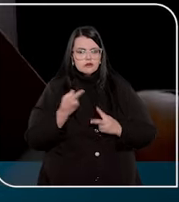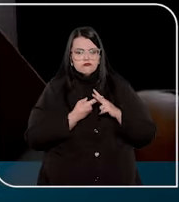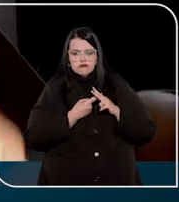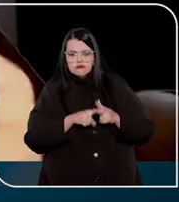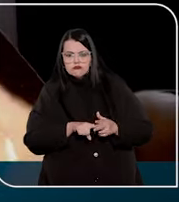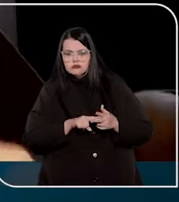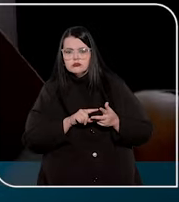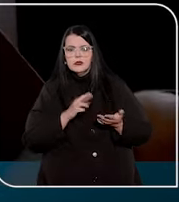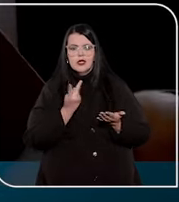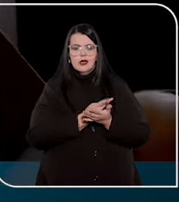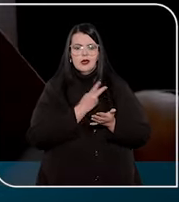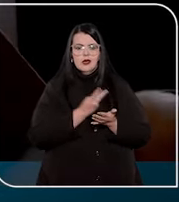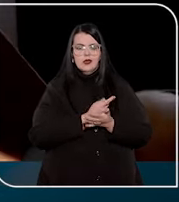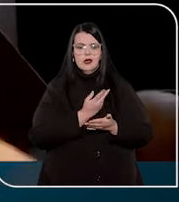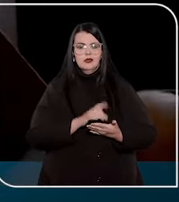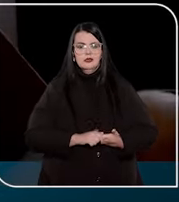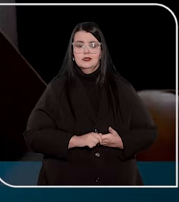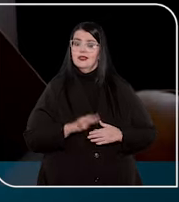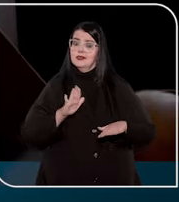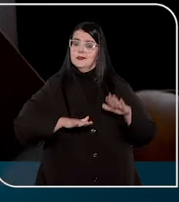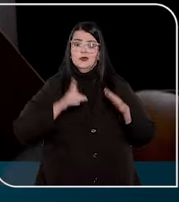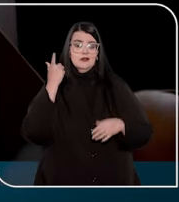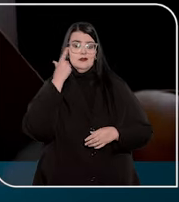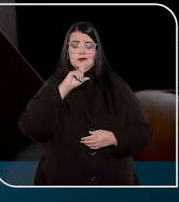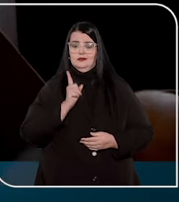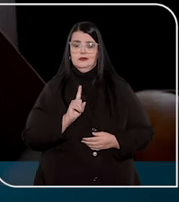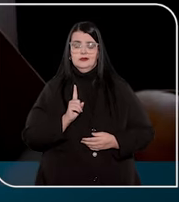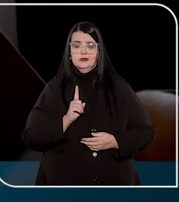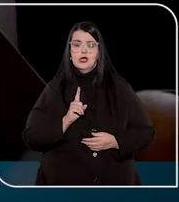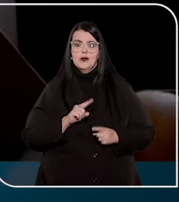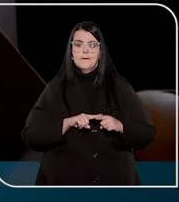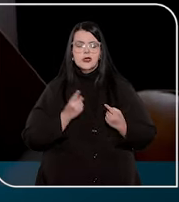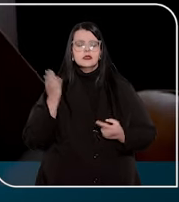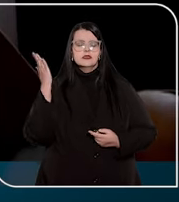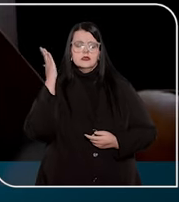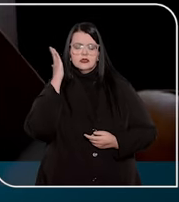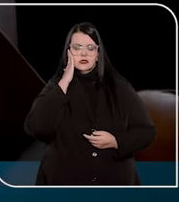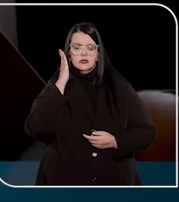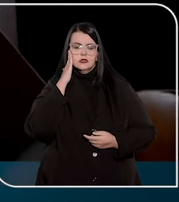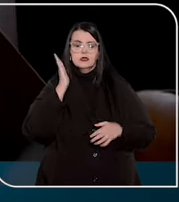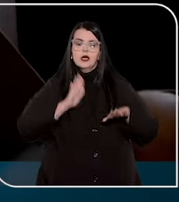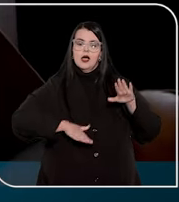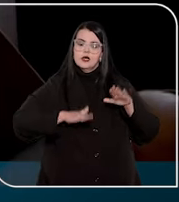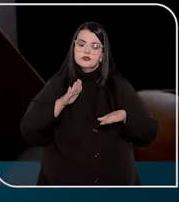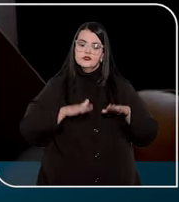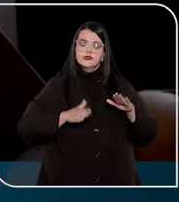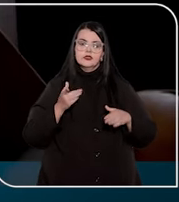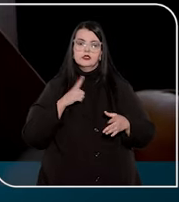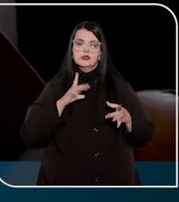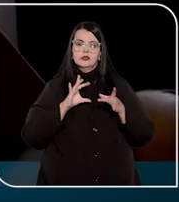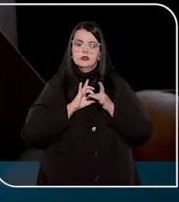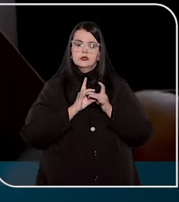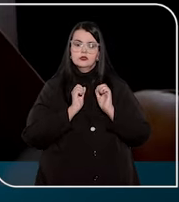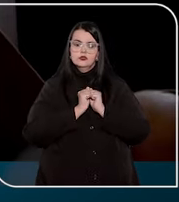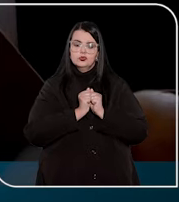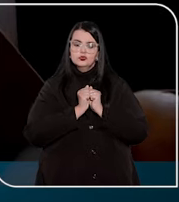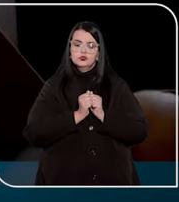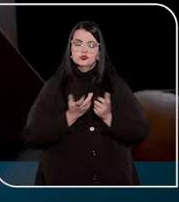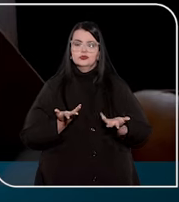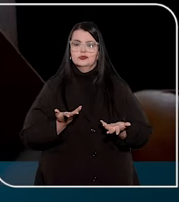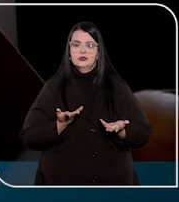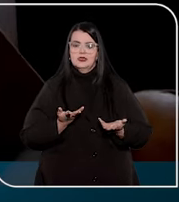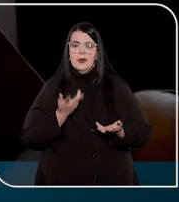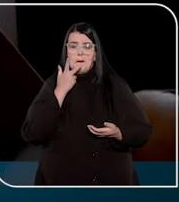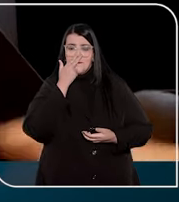a chance é pequena mesmo e é para ser. Eu sei que, às vezes, quando a gente está na condição de parte, é fácil a gente